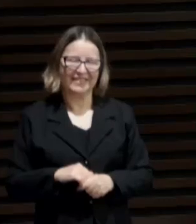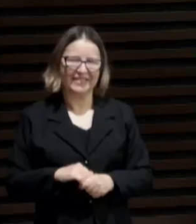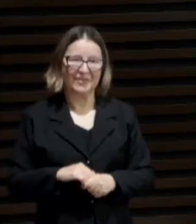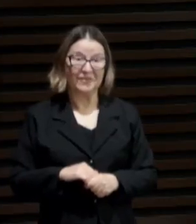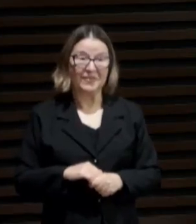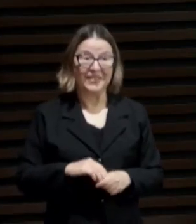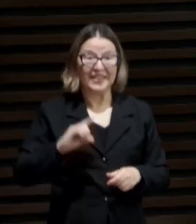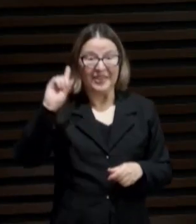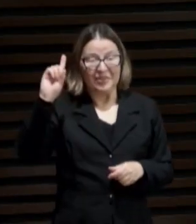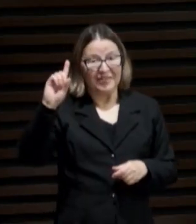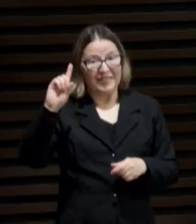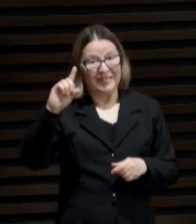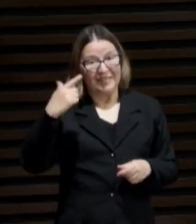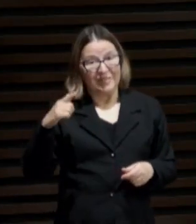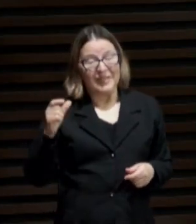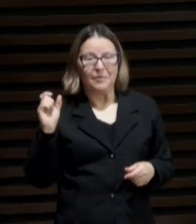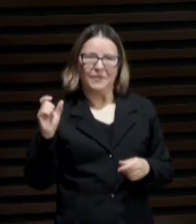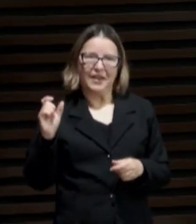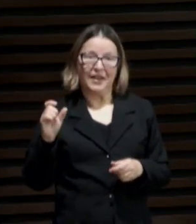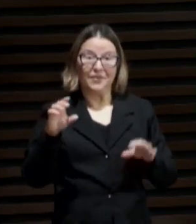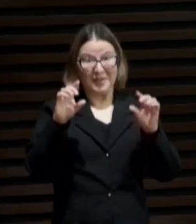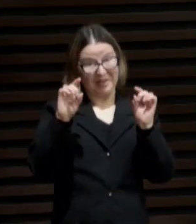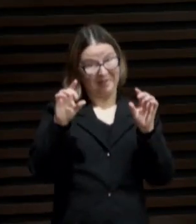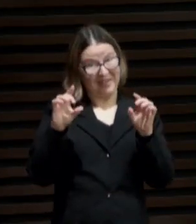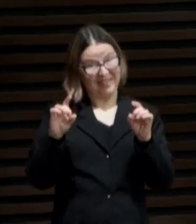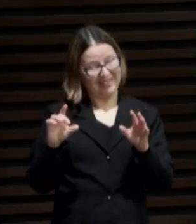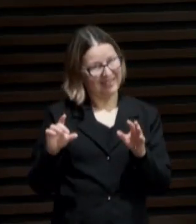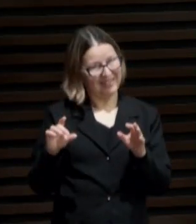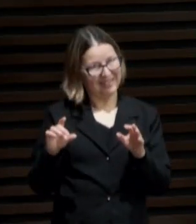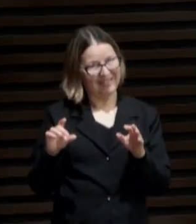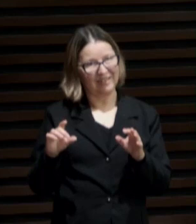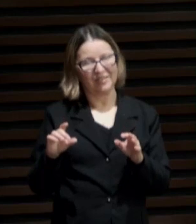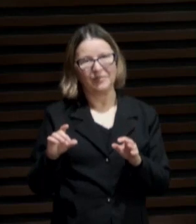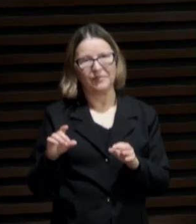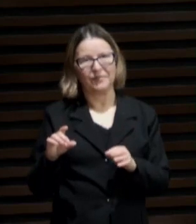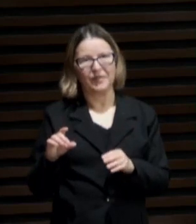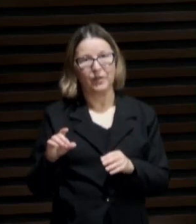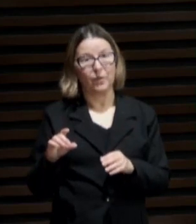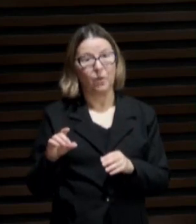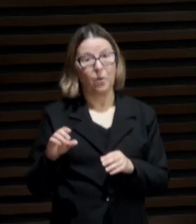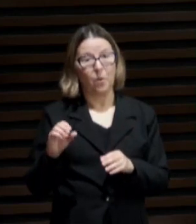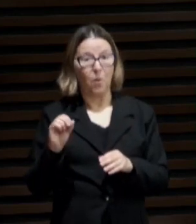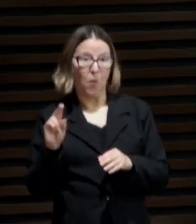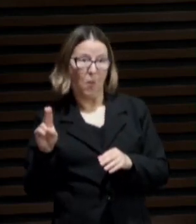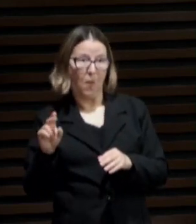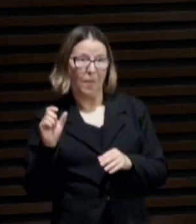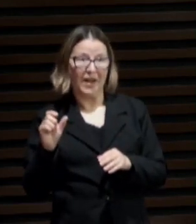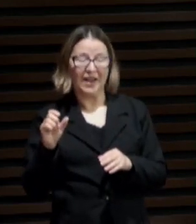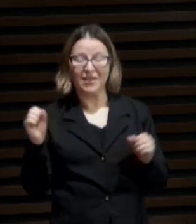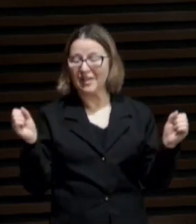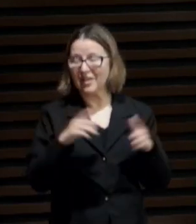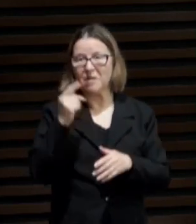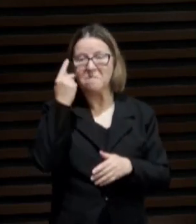Deus não tem nenhuma palavra especial, ou Deus não tem nenhuma palavra nova para ninguém.